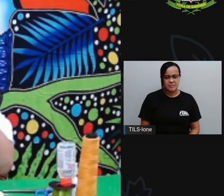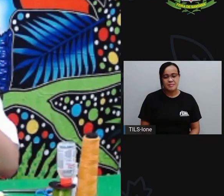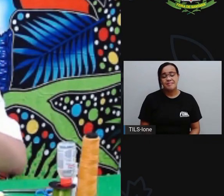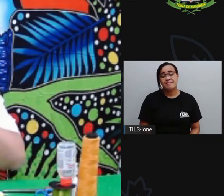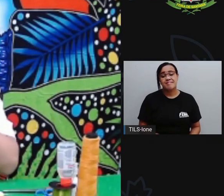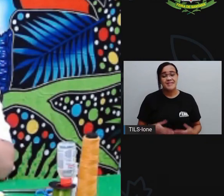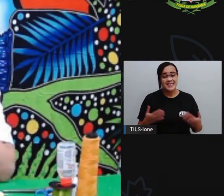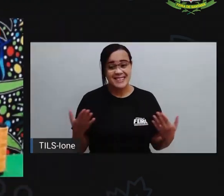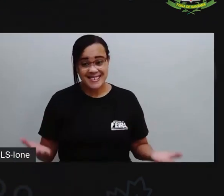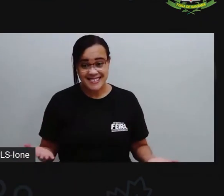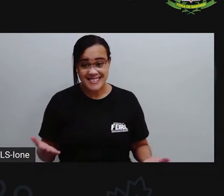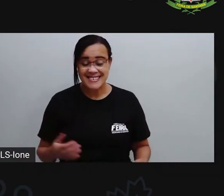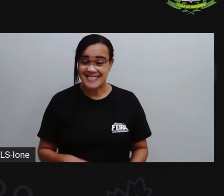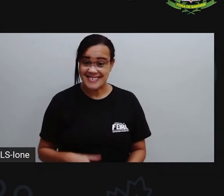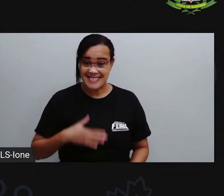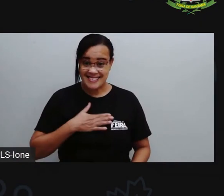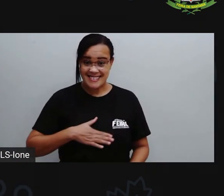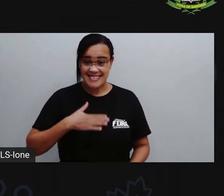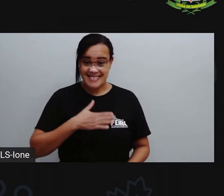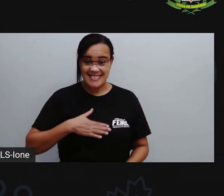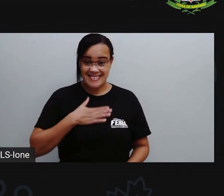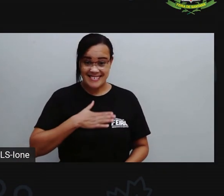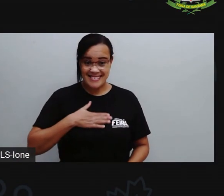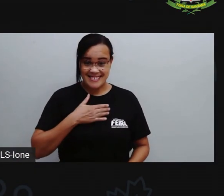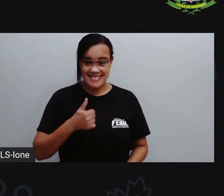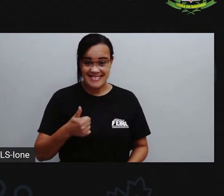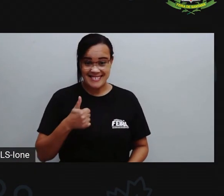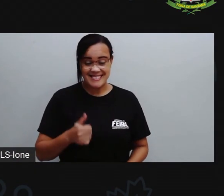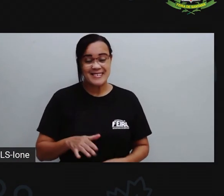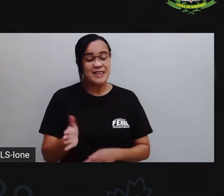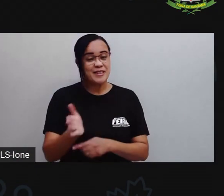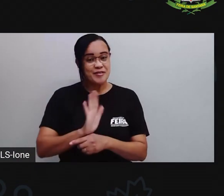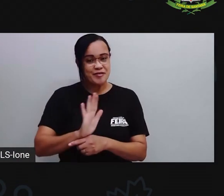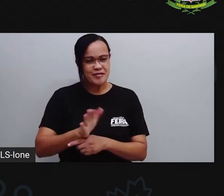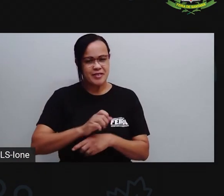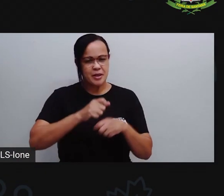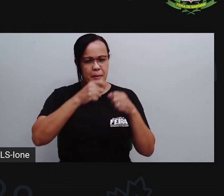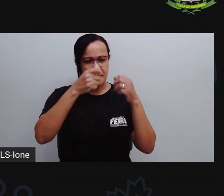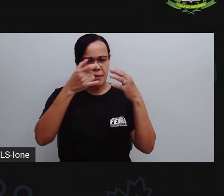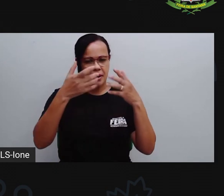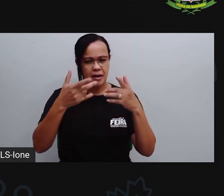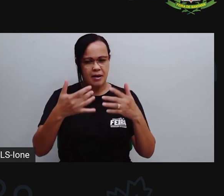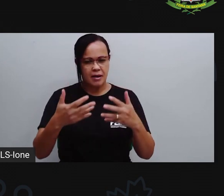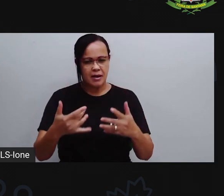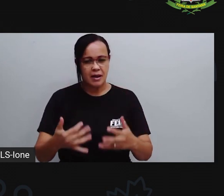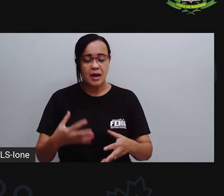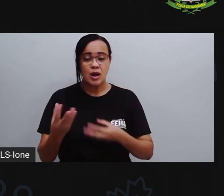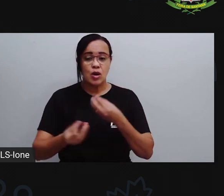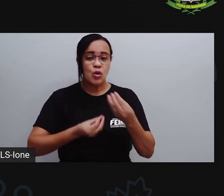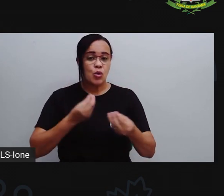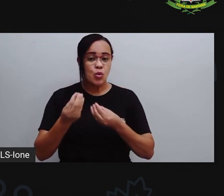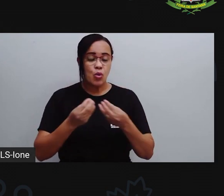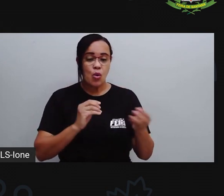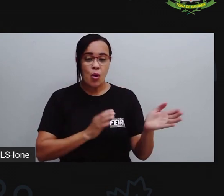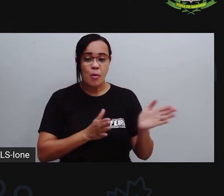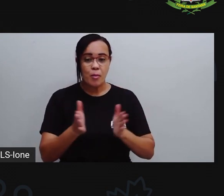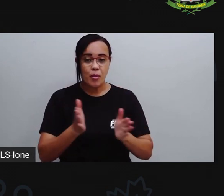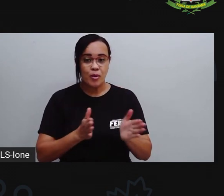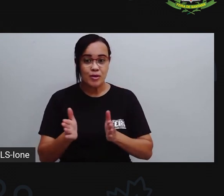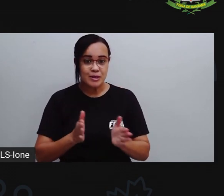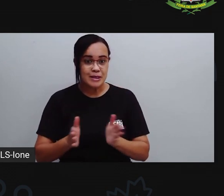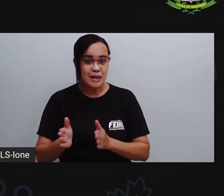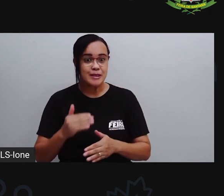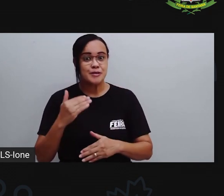E aí, curtiram, né? Nesse vídeo explicando, né, como é que a gente faz o processo, né,